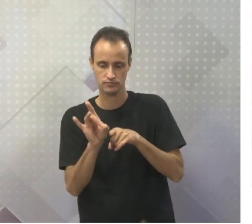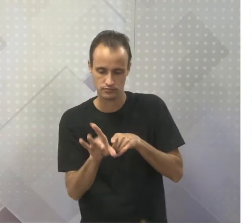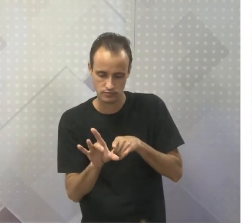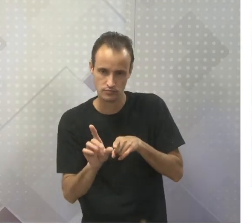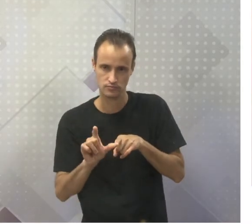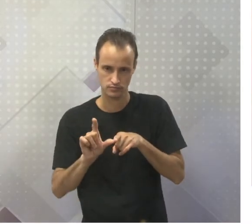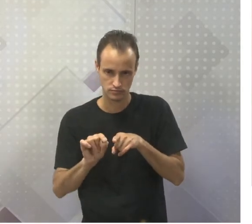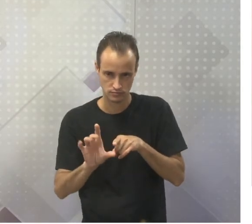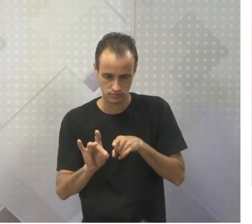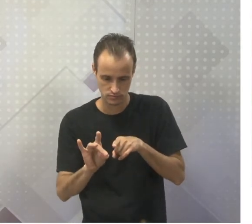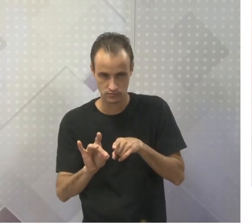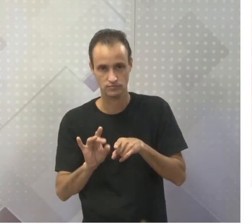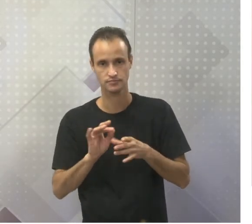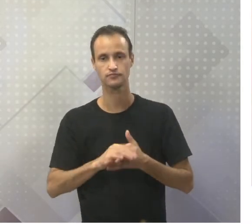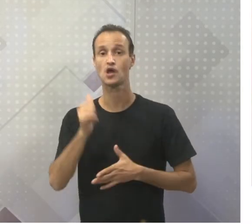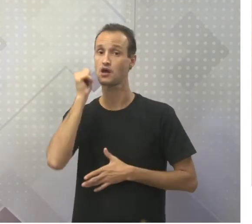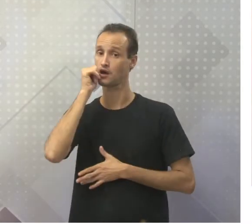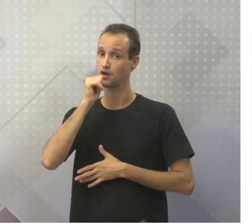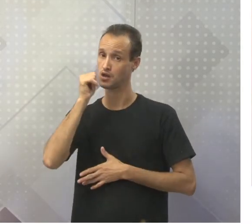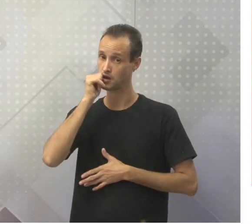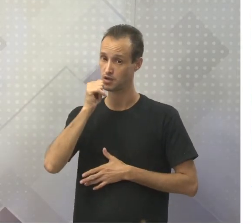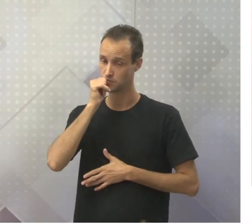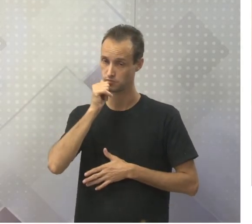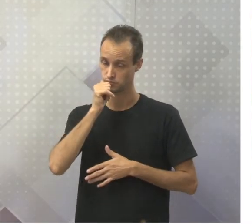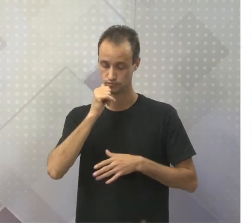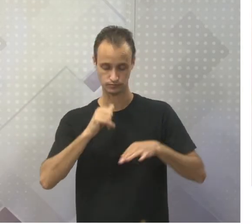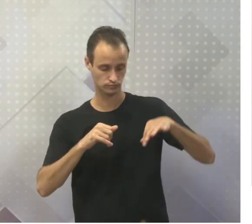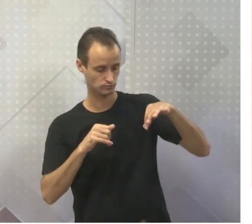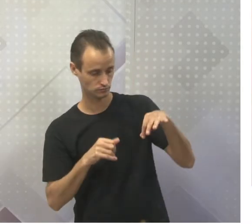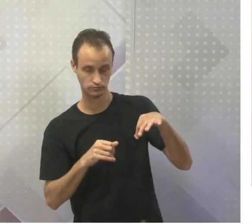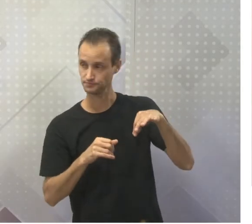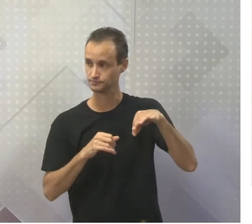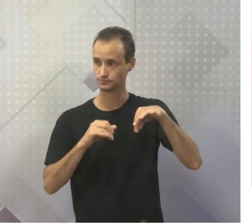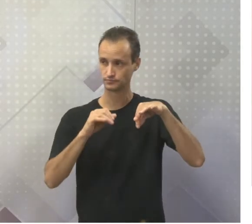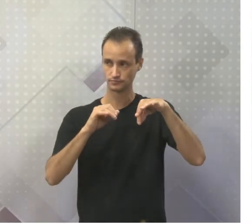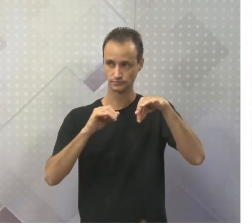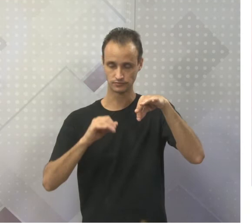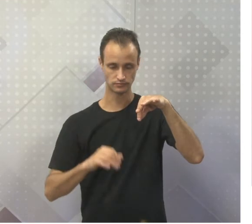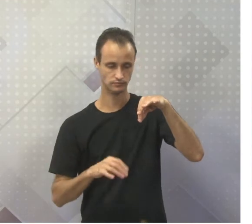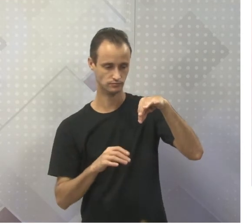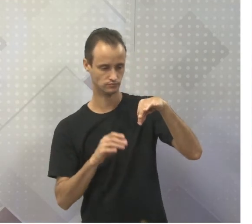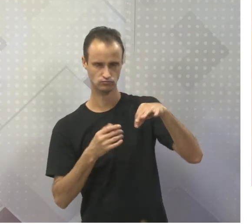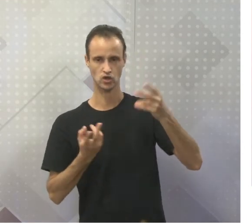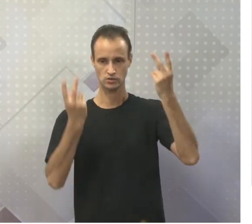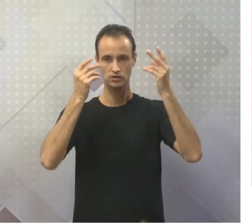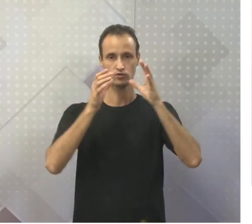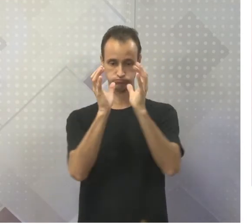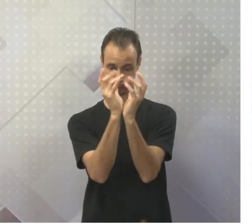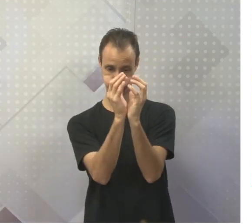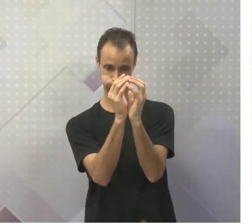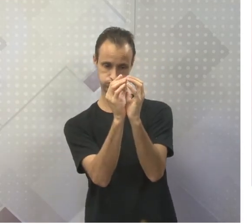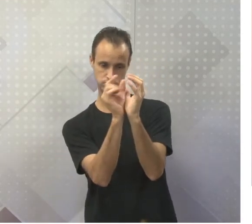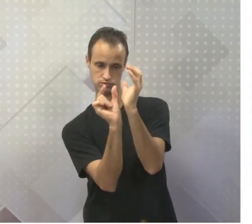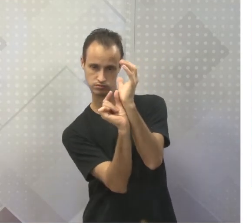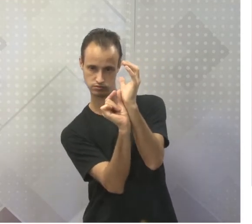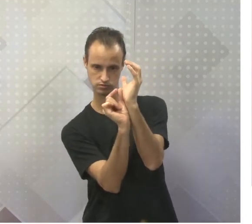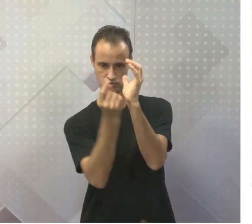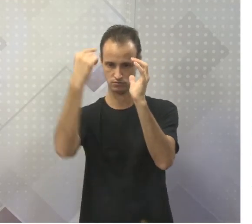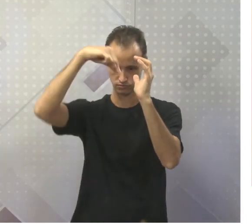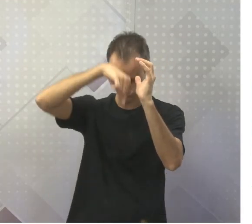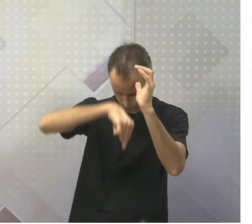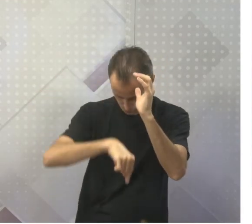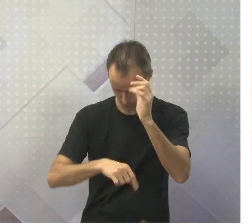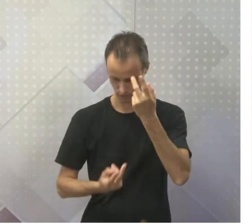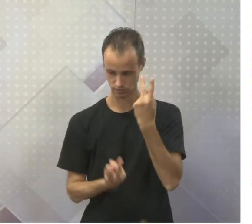Agora, na mulher, é a mesma coisa. O hipotálamo manda um hormônio chamado de GNRH para a